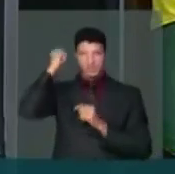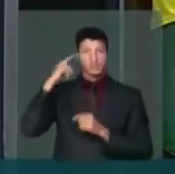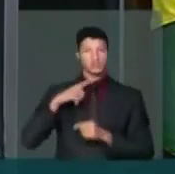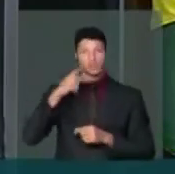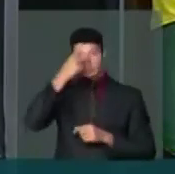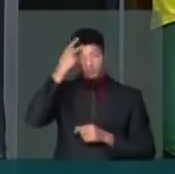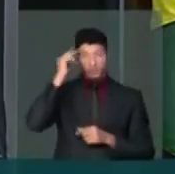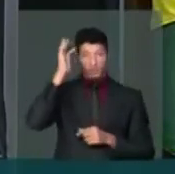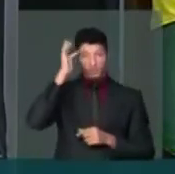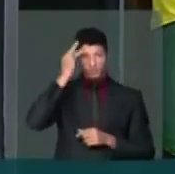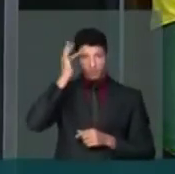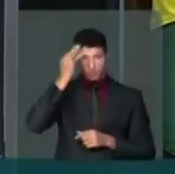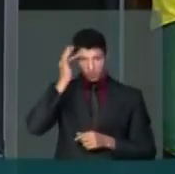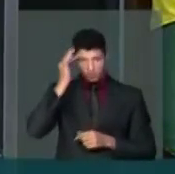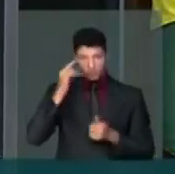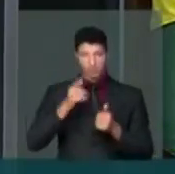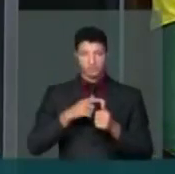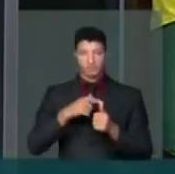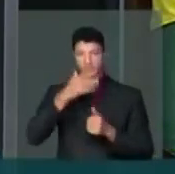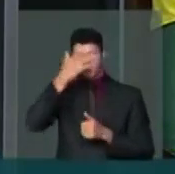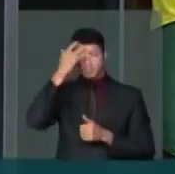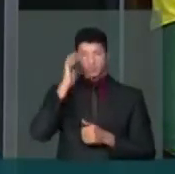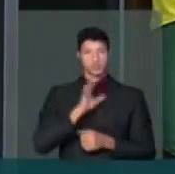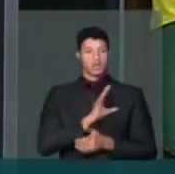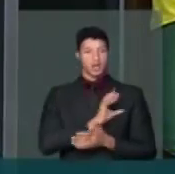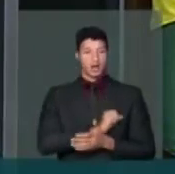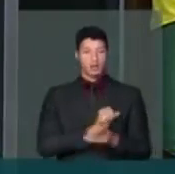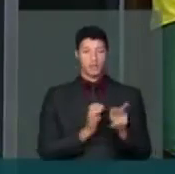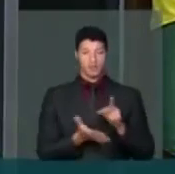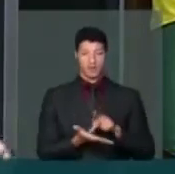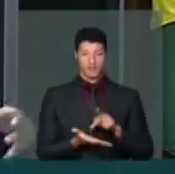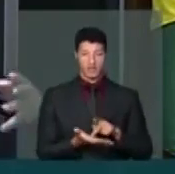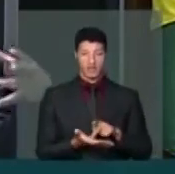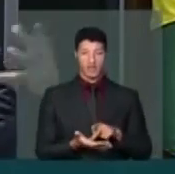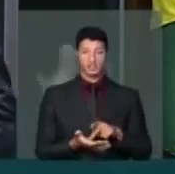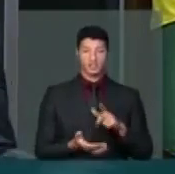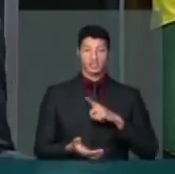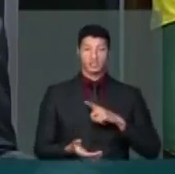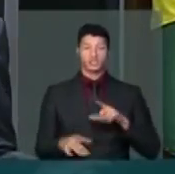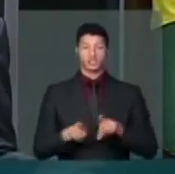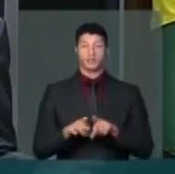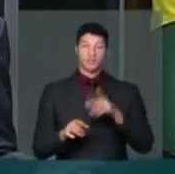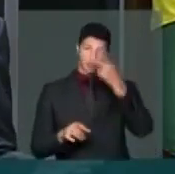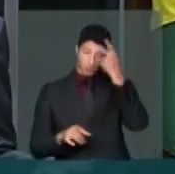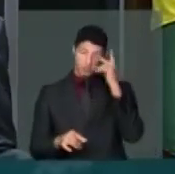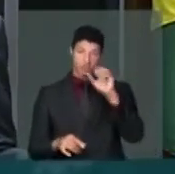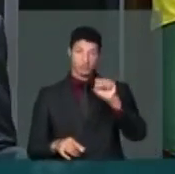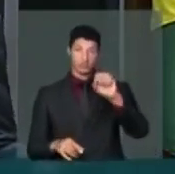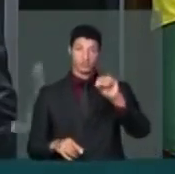filósofos, aqueles que amam a verdade, e tinham sofistas.